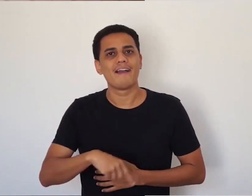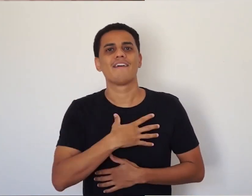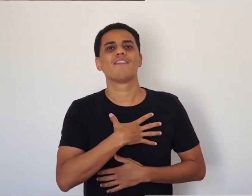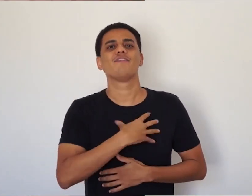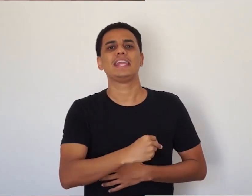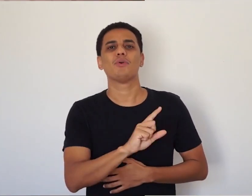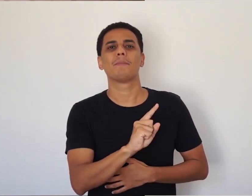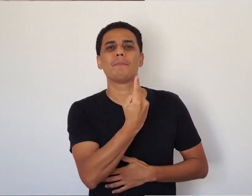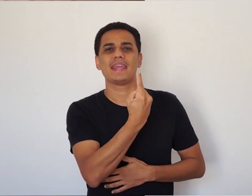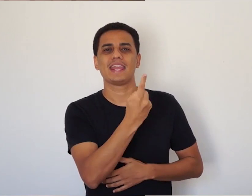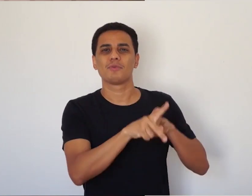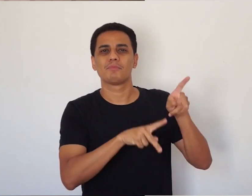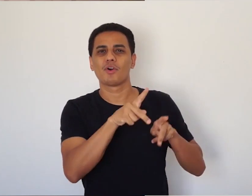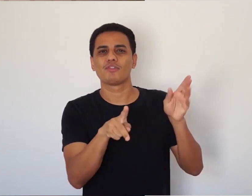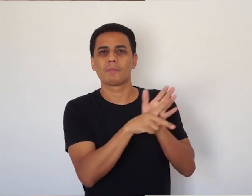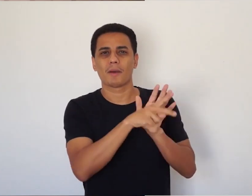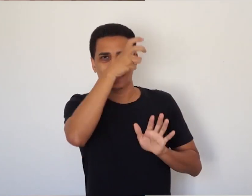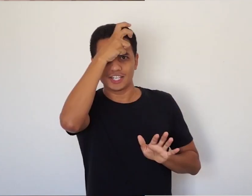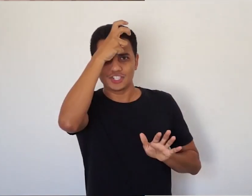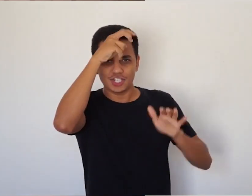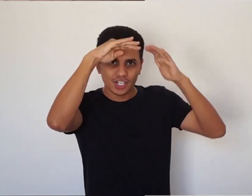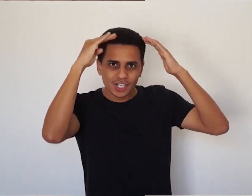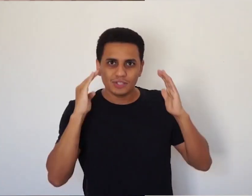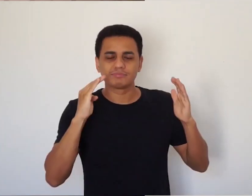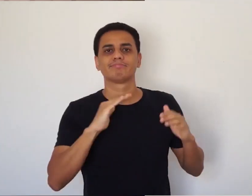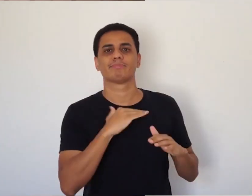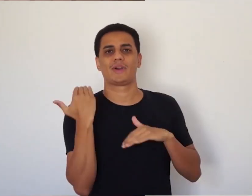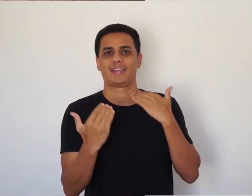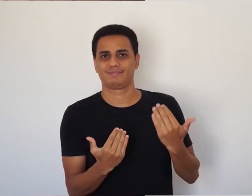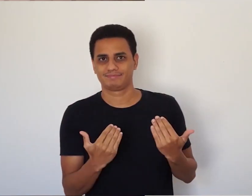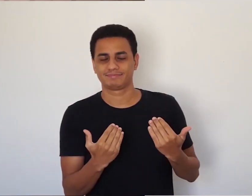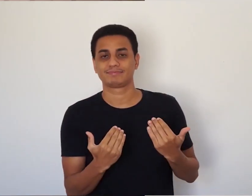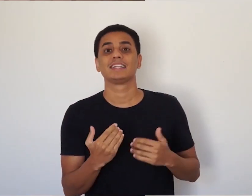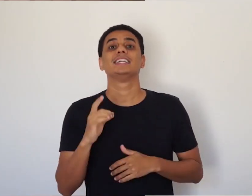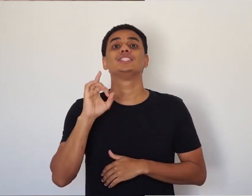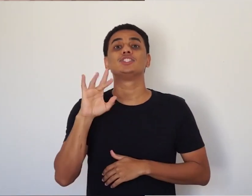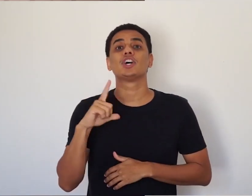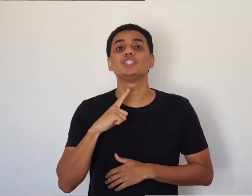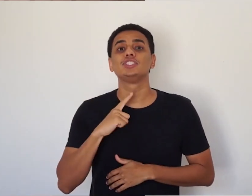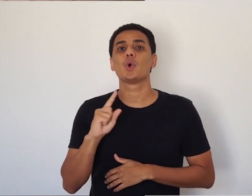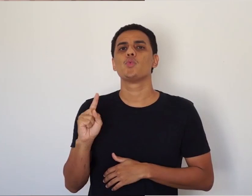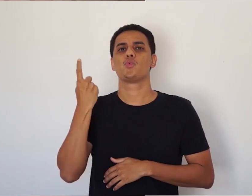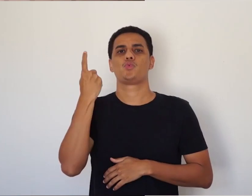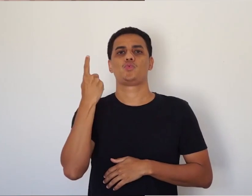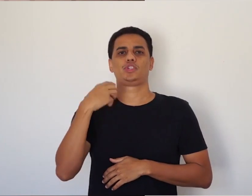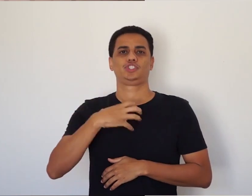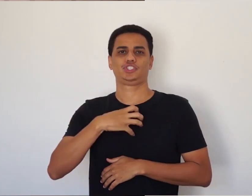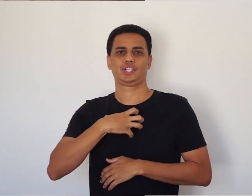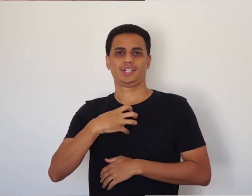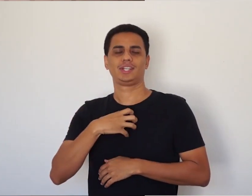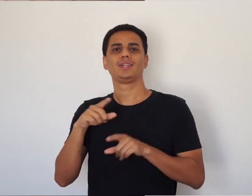os primogênitos de todos os egípcios morreriam. E só havia uma maneira de